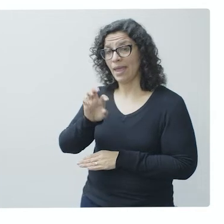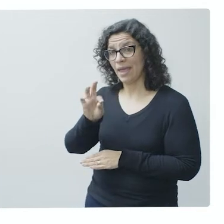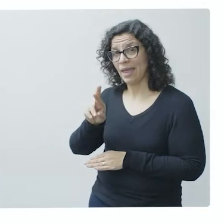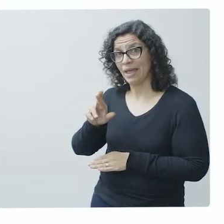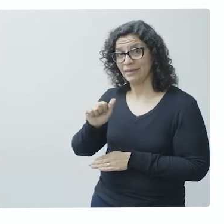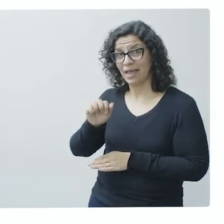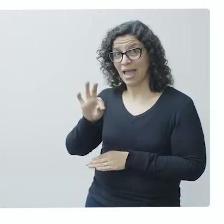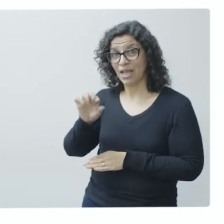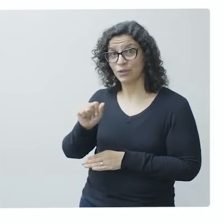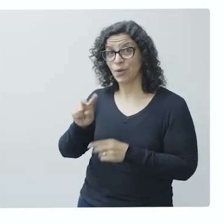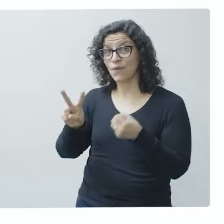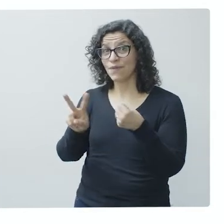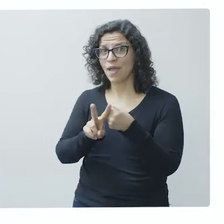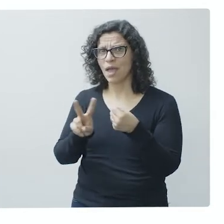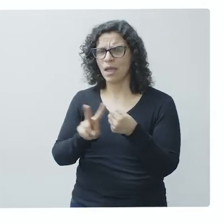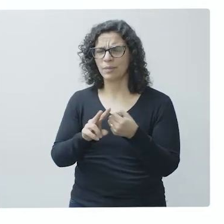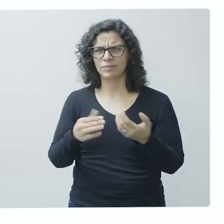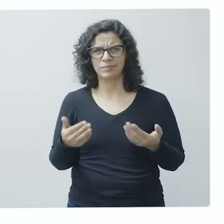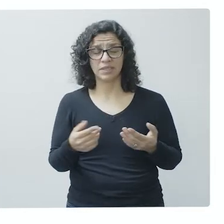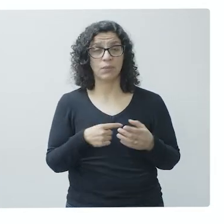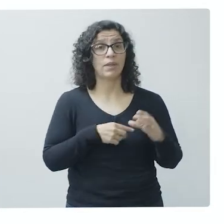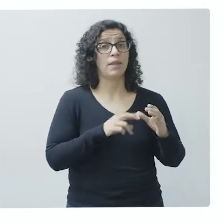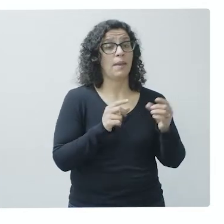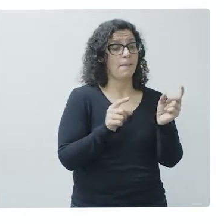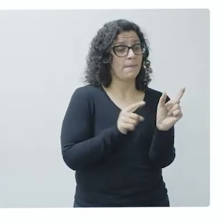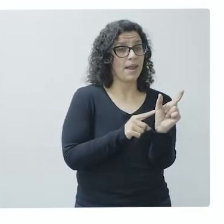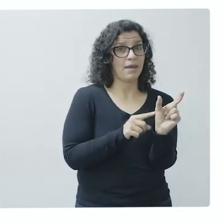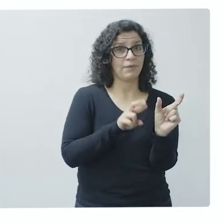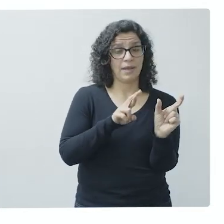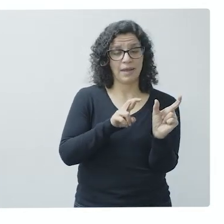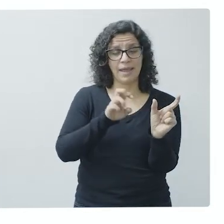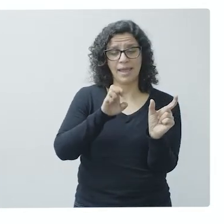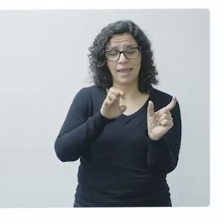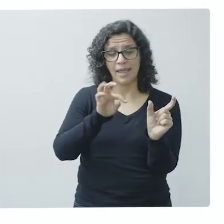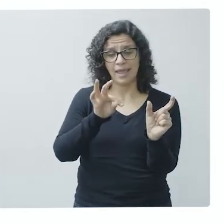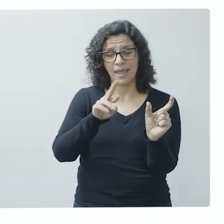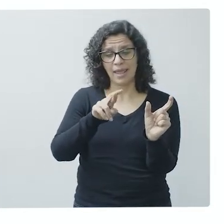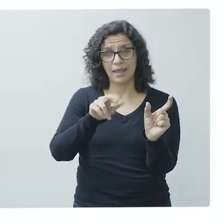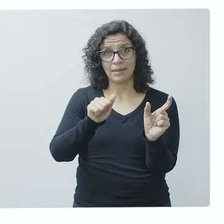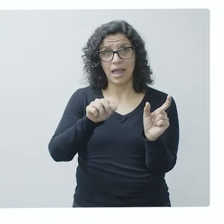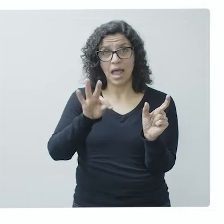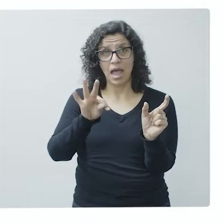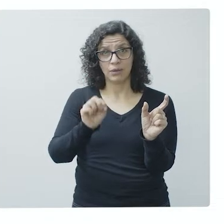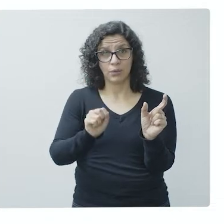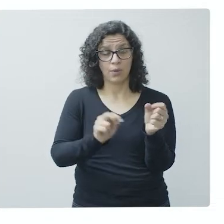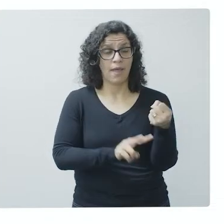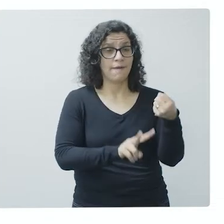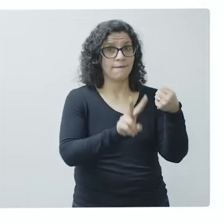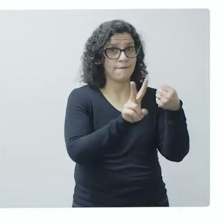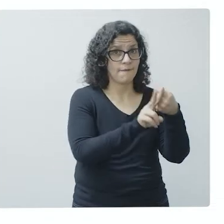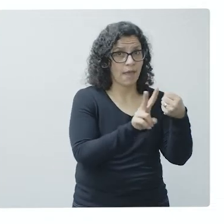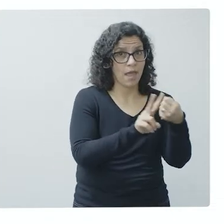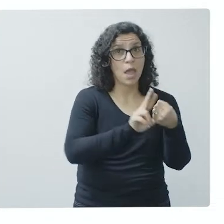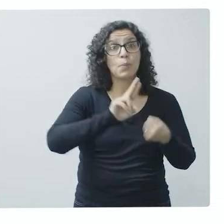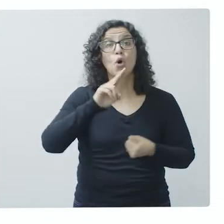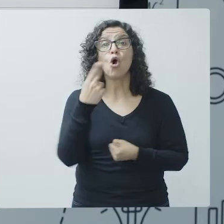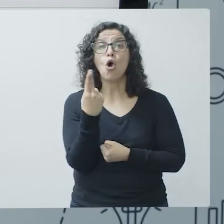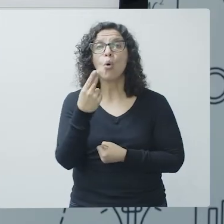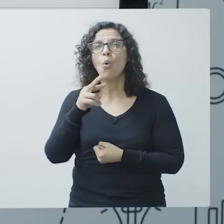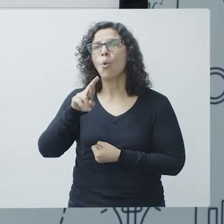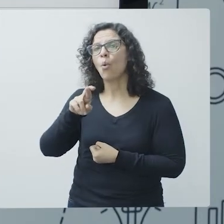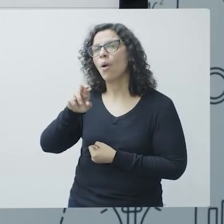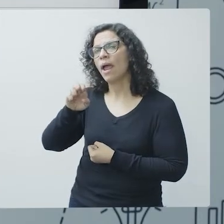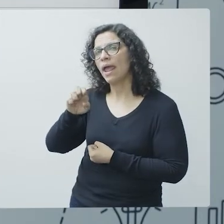retrato como verbo, eu retrato. Professor, ah, eu acho que pode ser que agora